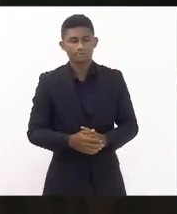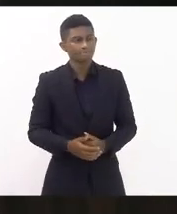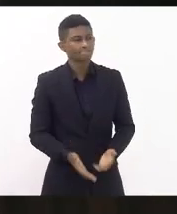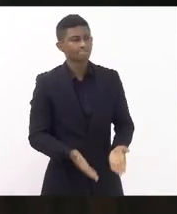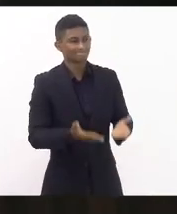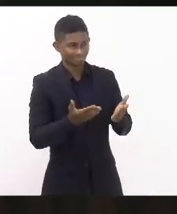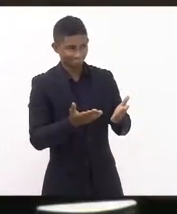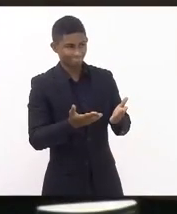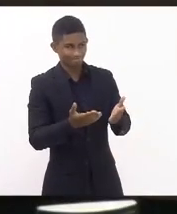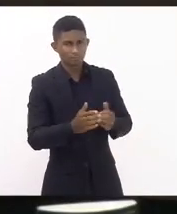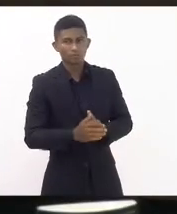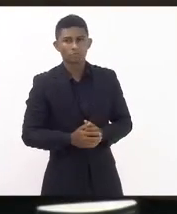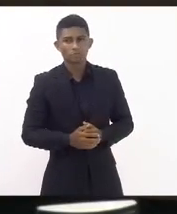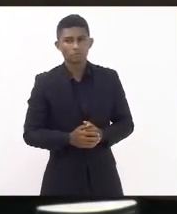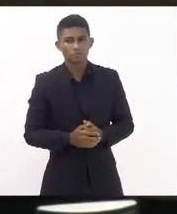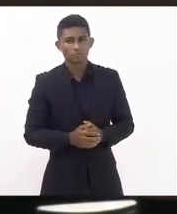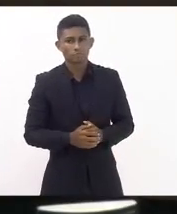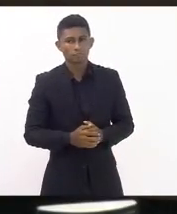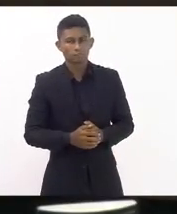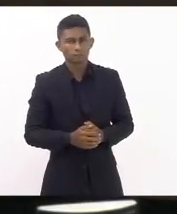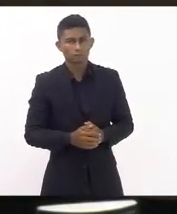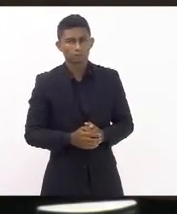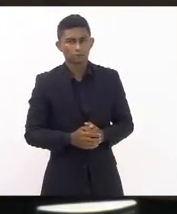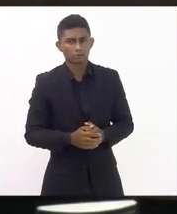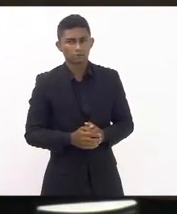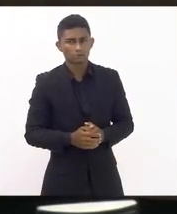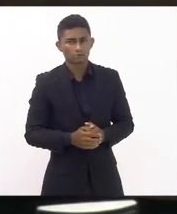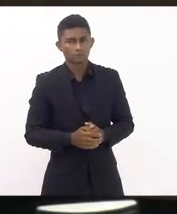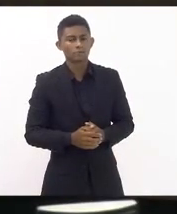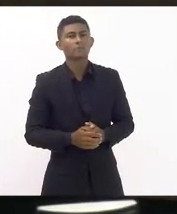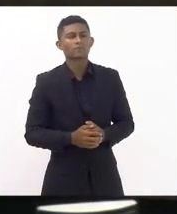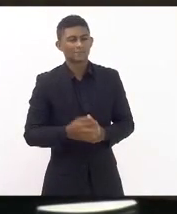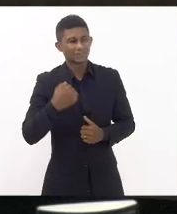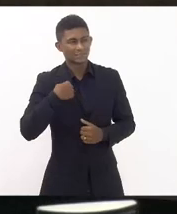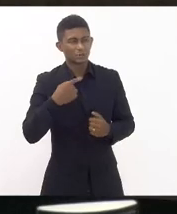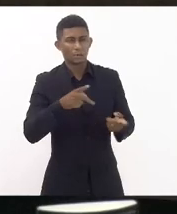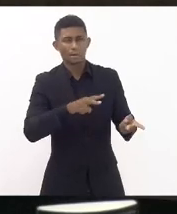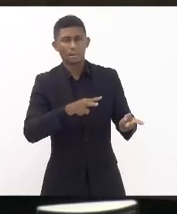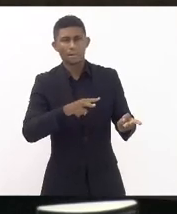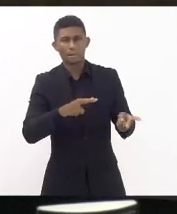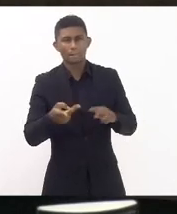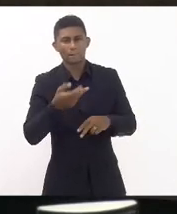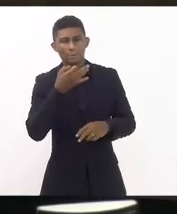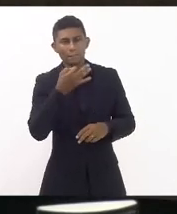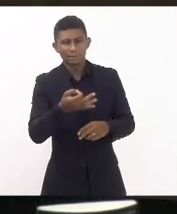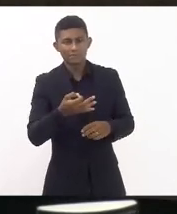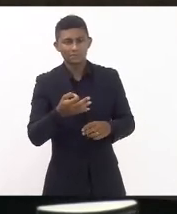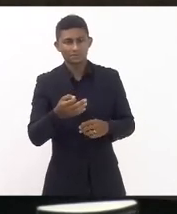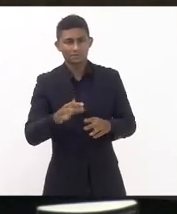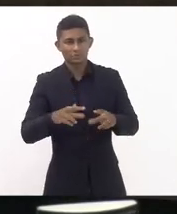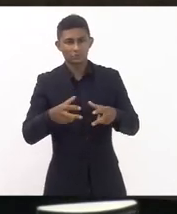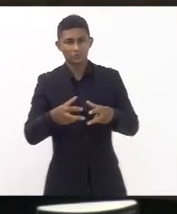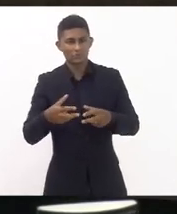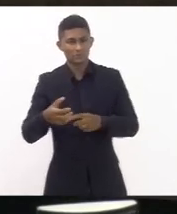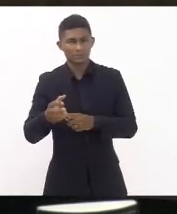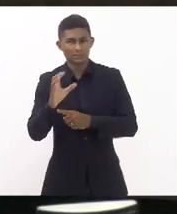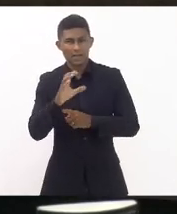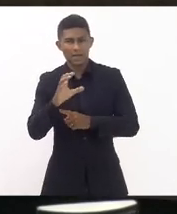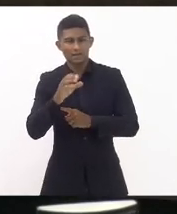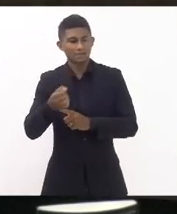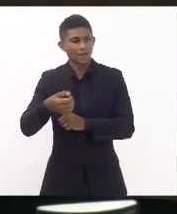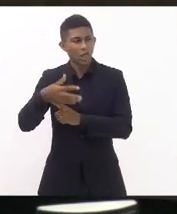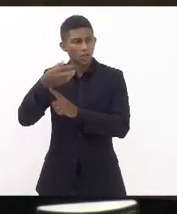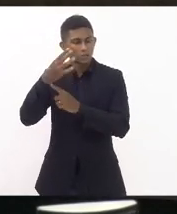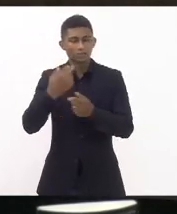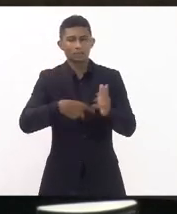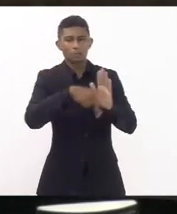Ju, eu fiz um longo parecer pela Comissão de Ciência e Tecnologia sobre esse projeto, que é muito